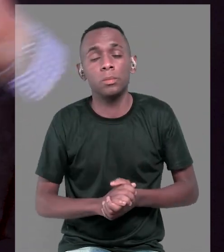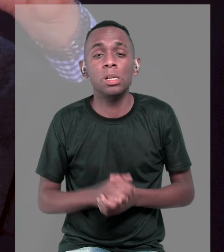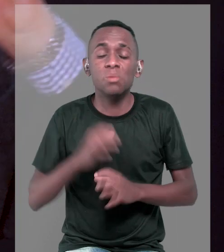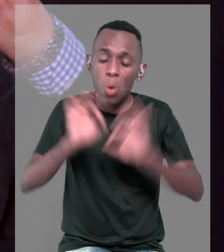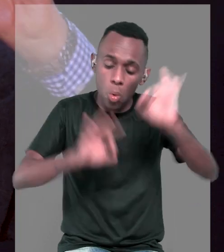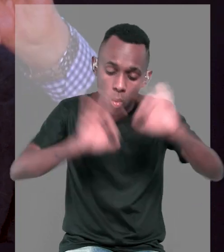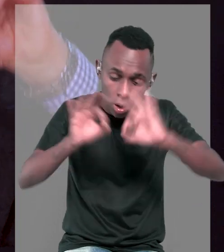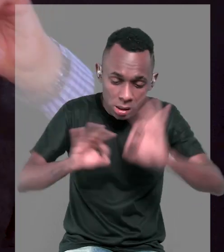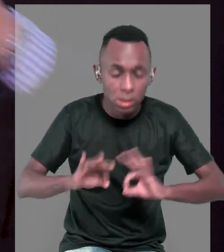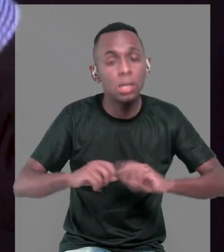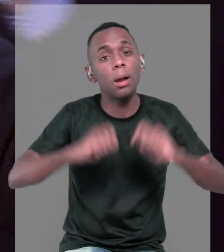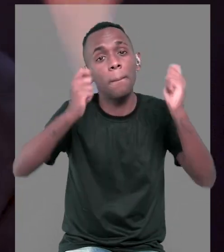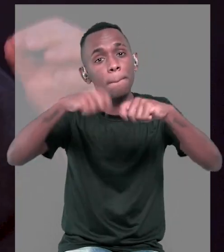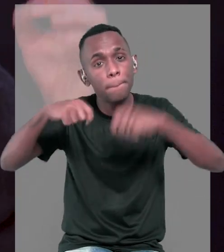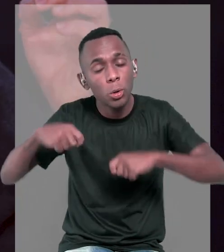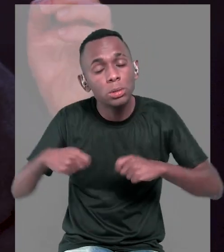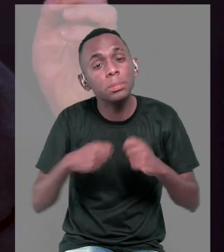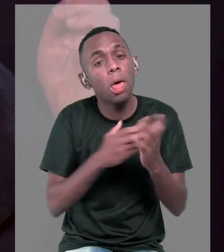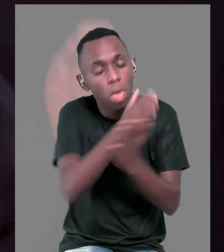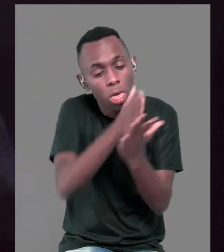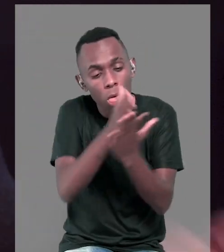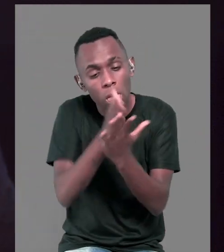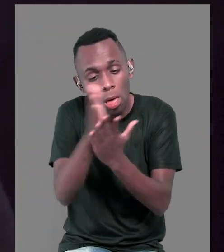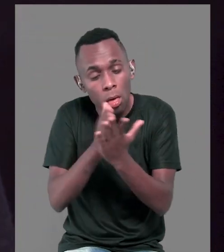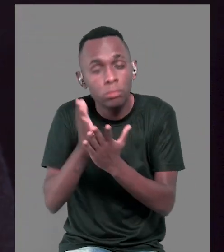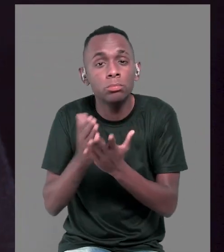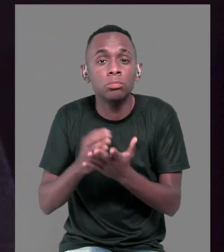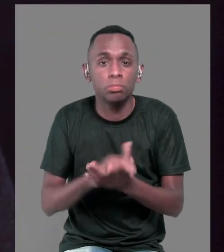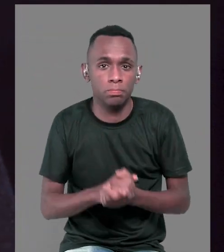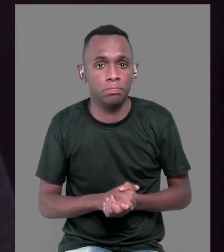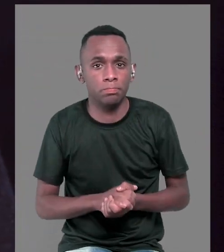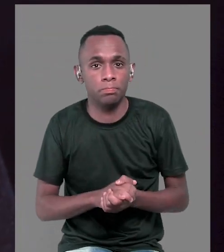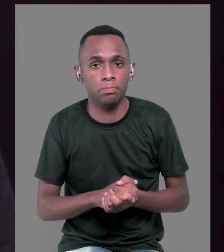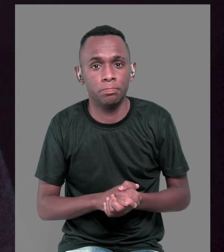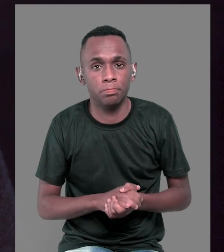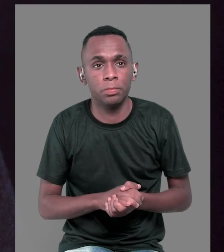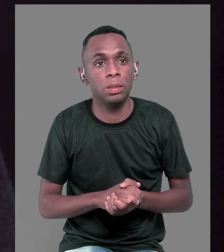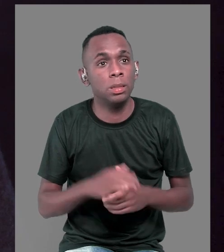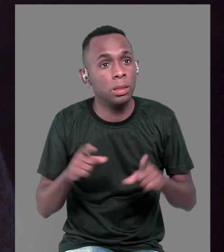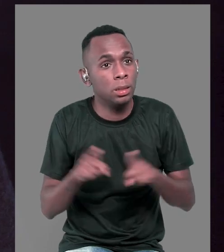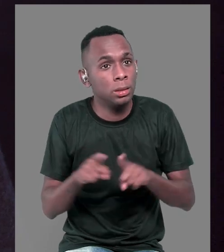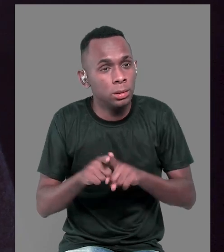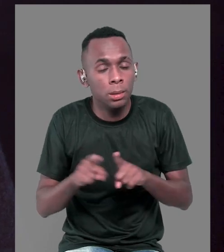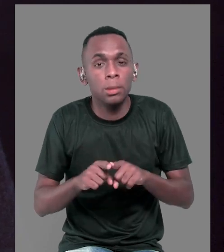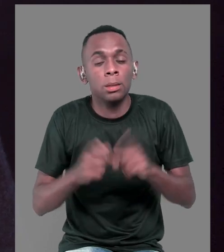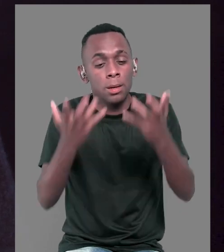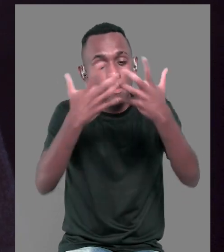um labirinto ou uma grade. E, cada vez mais, as máquinas podem fazer